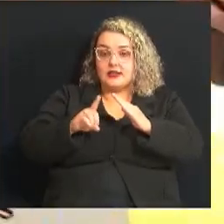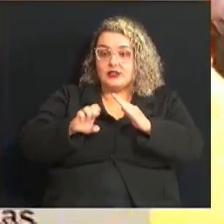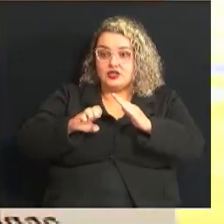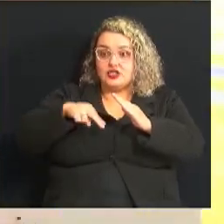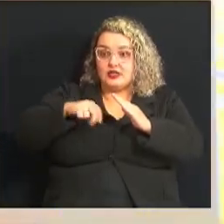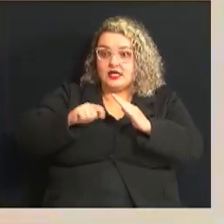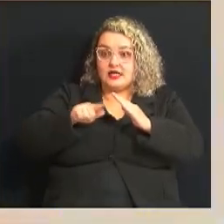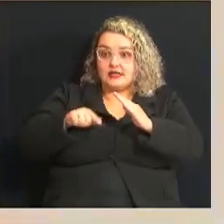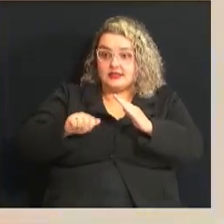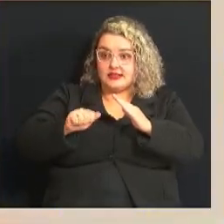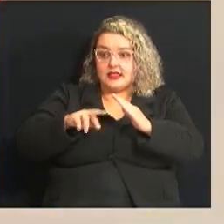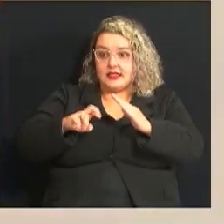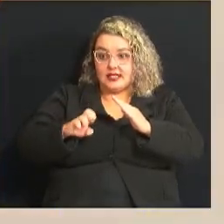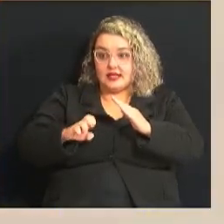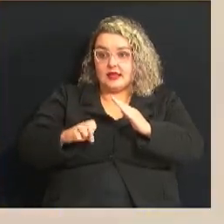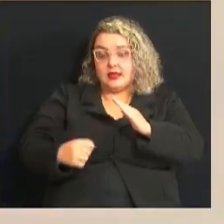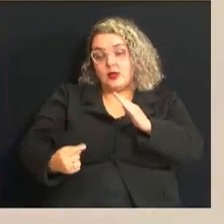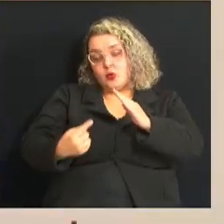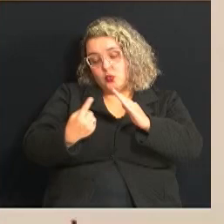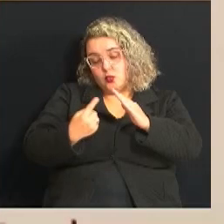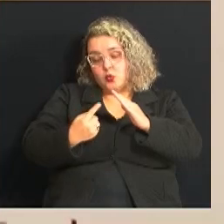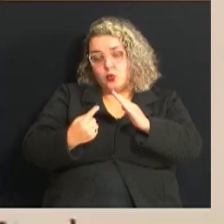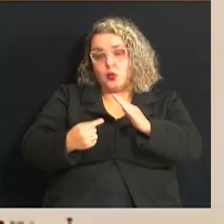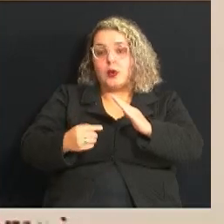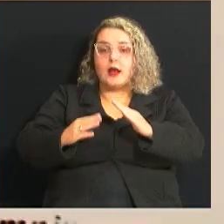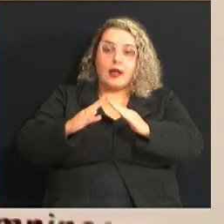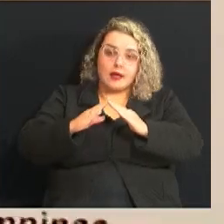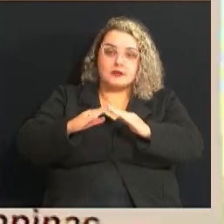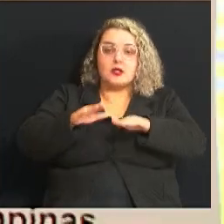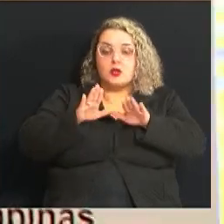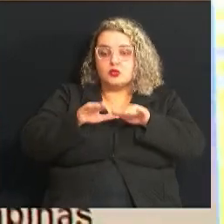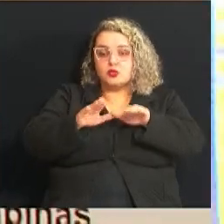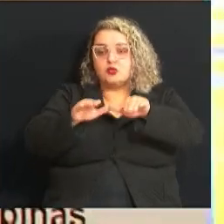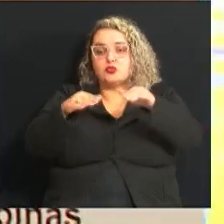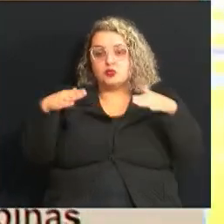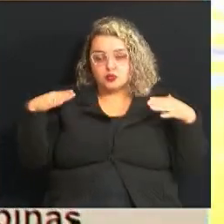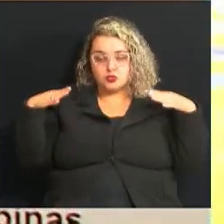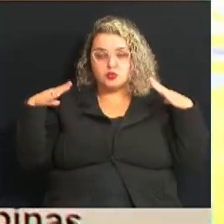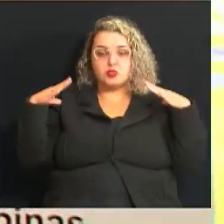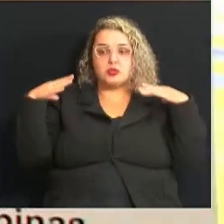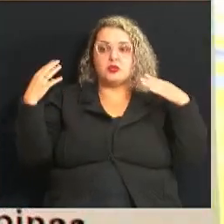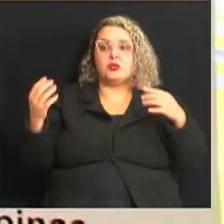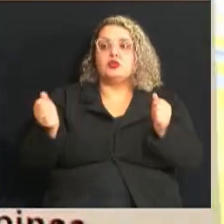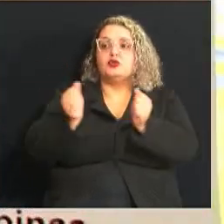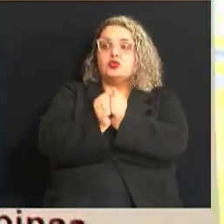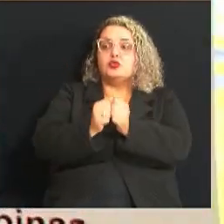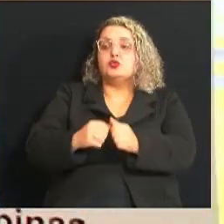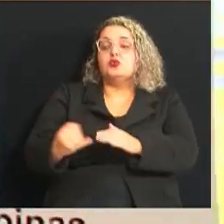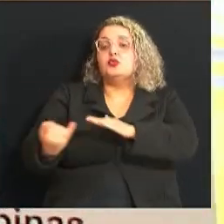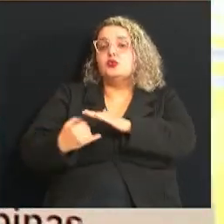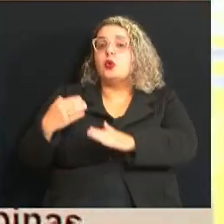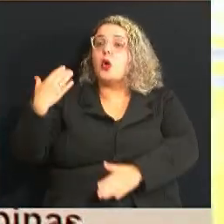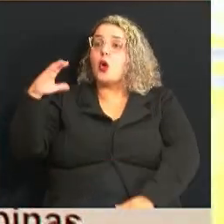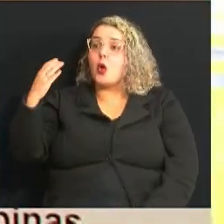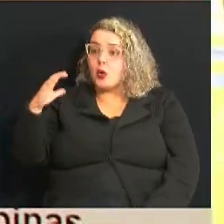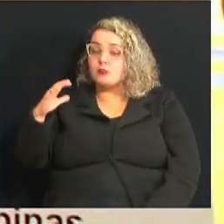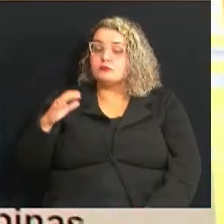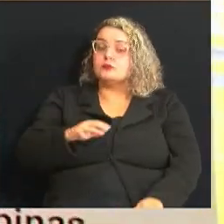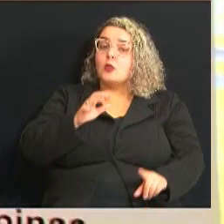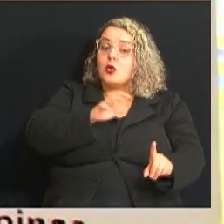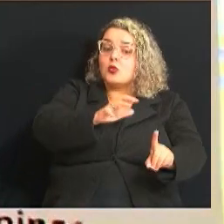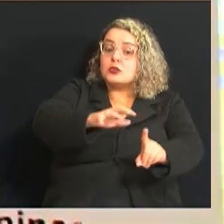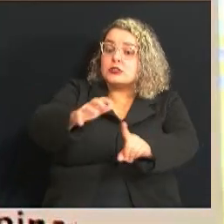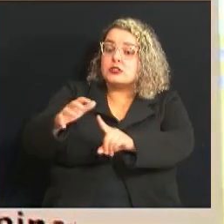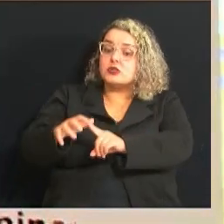A gente tem um programa Coletivo Jovem, junto com o Instituto Coca-Cola, que visa ter impacto social na vida